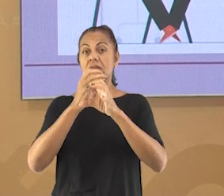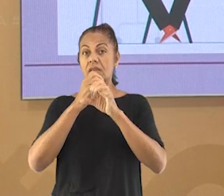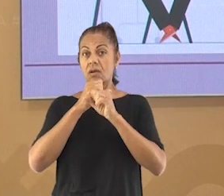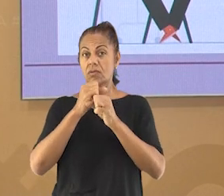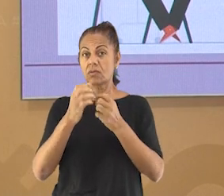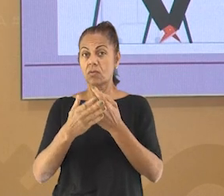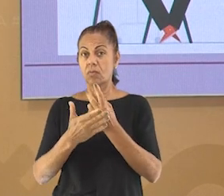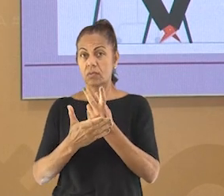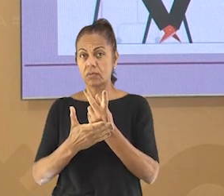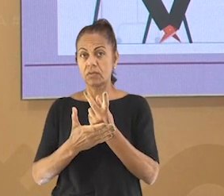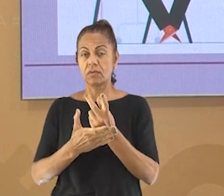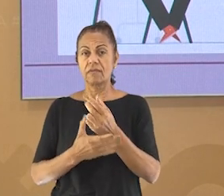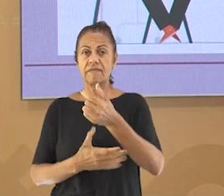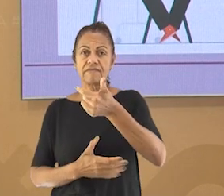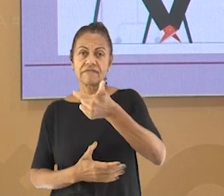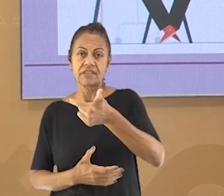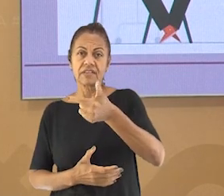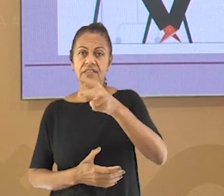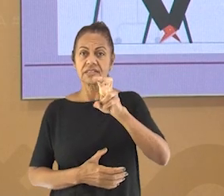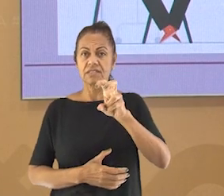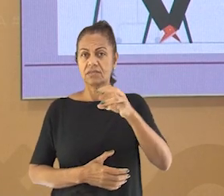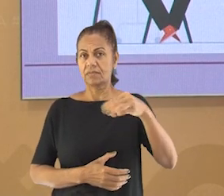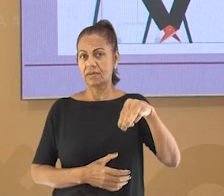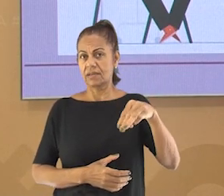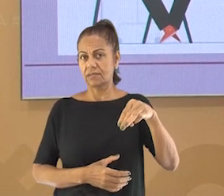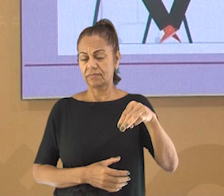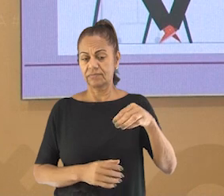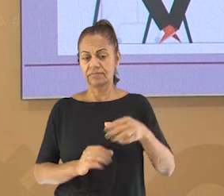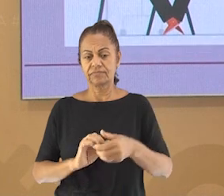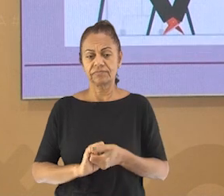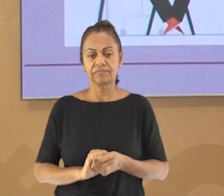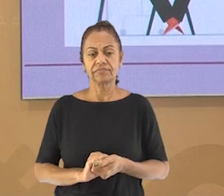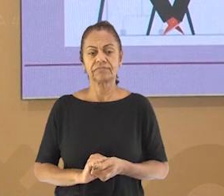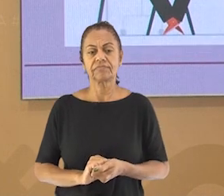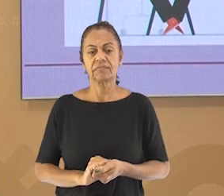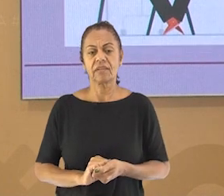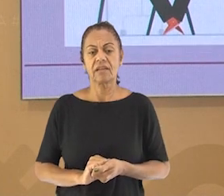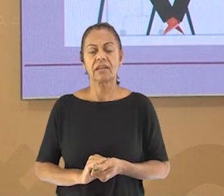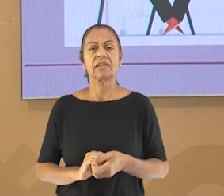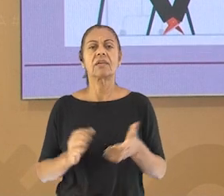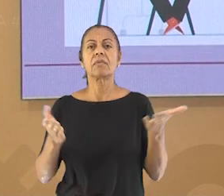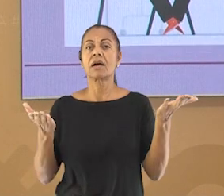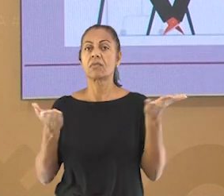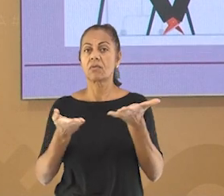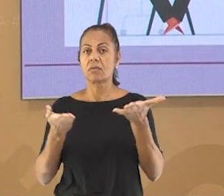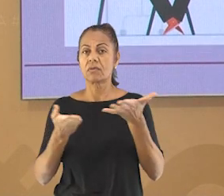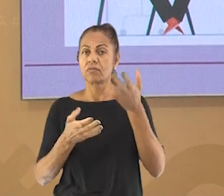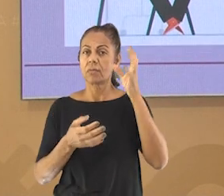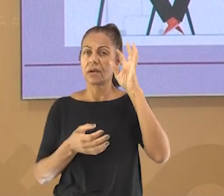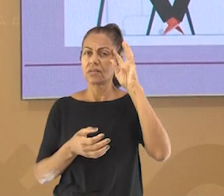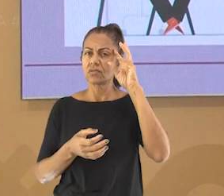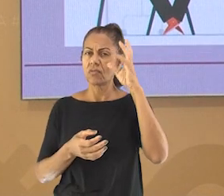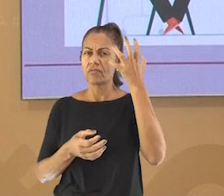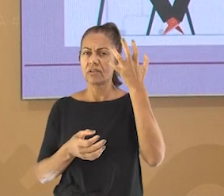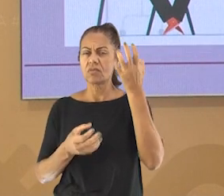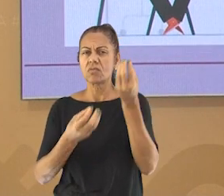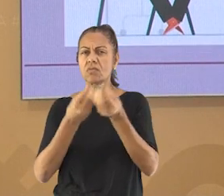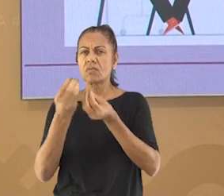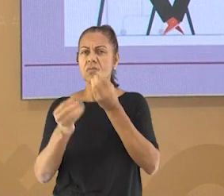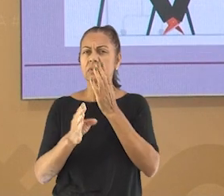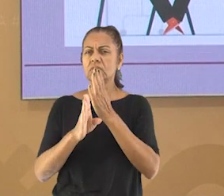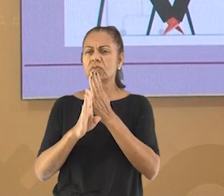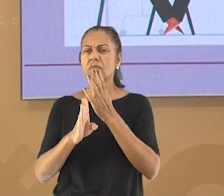comprado, que foi 25 metros. E agora, vamos resolver. E